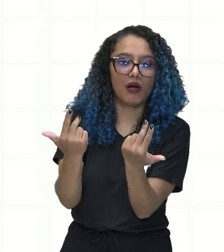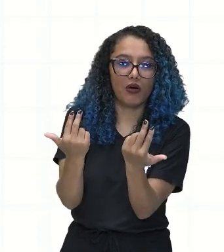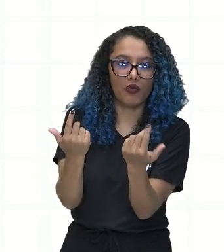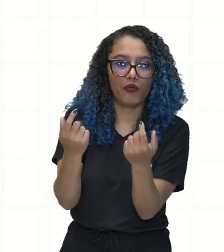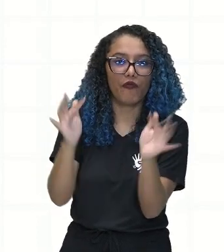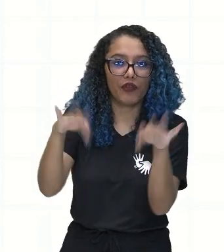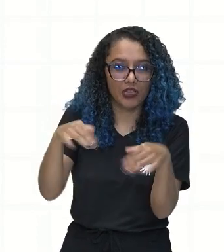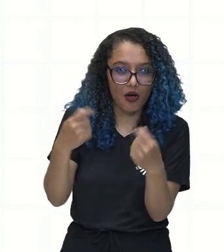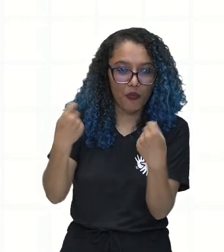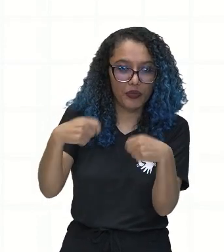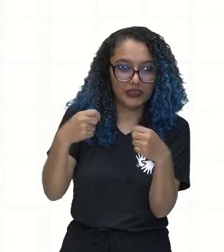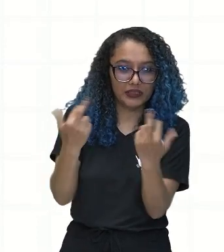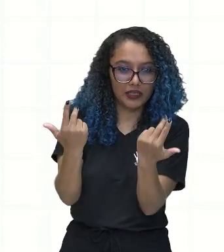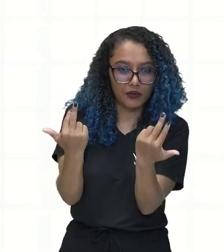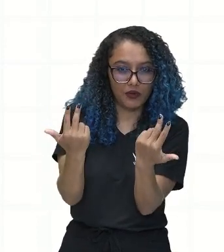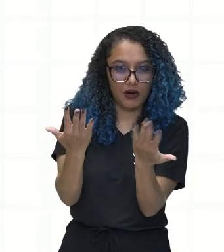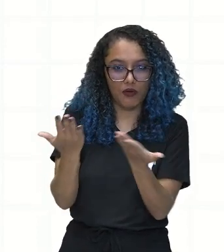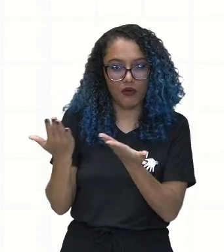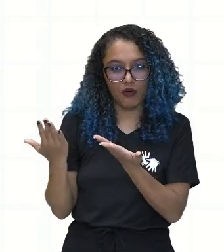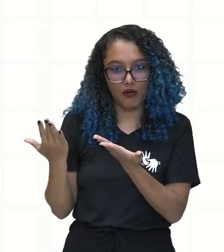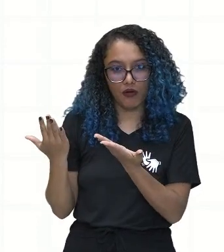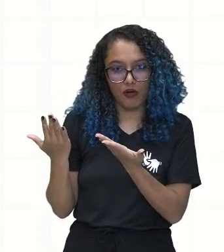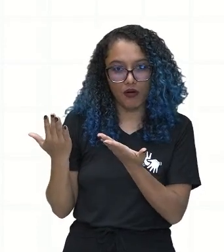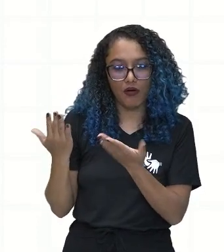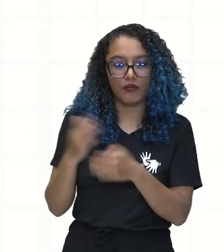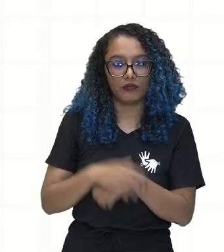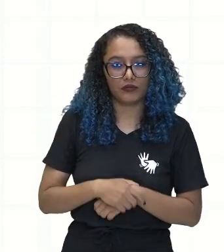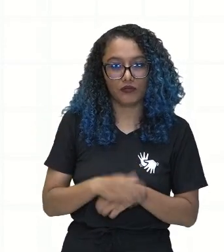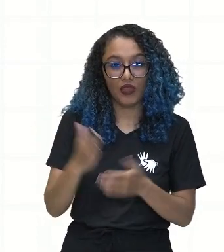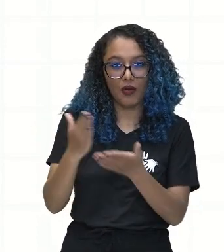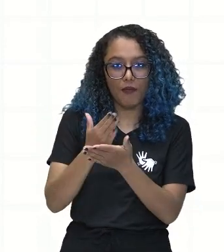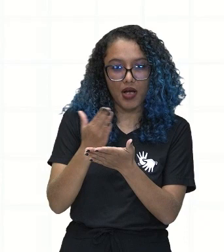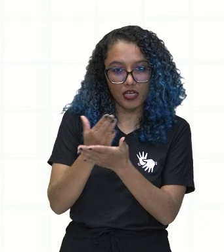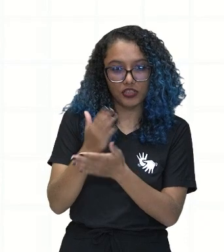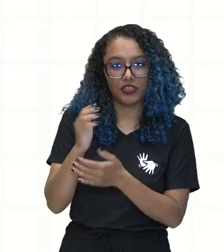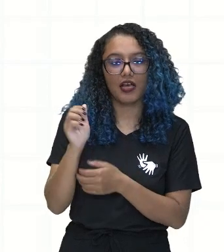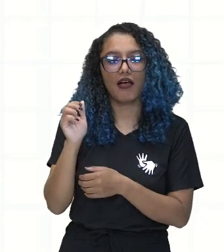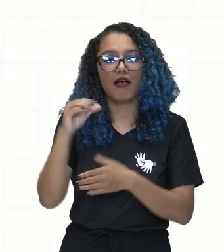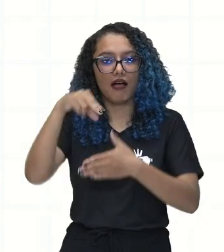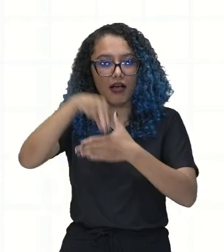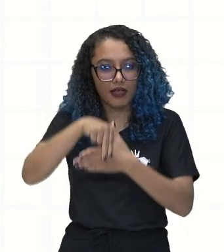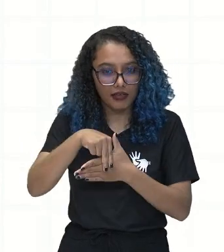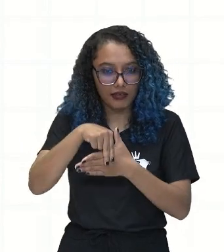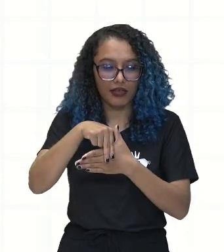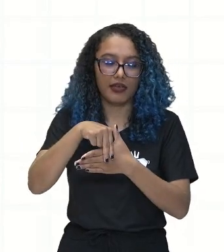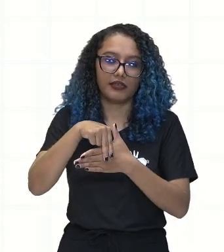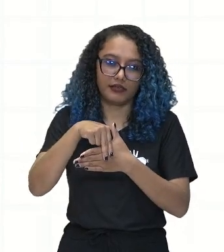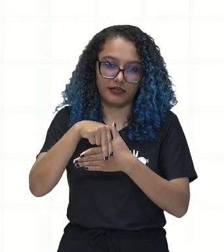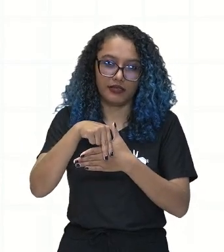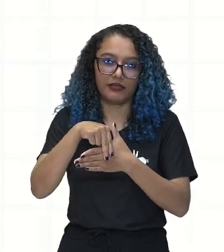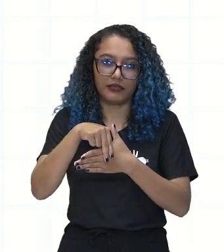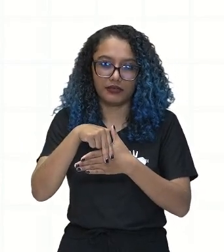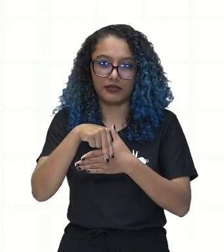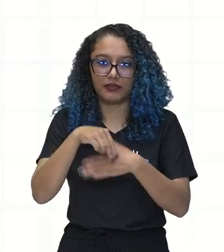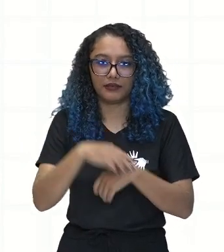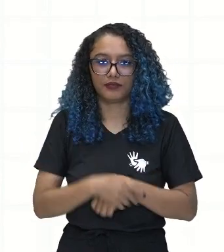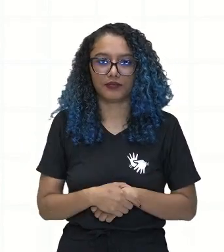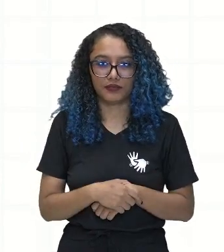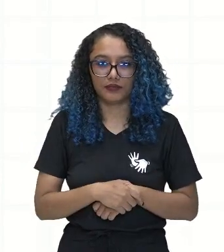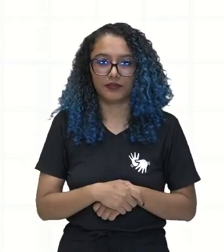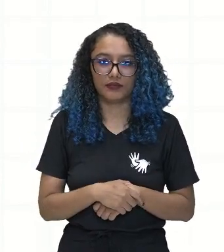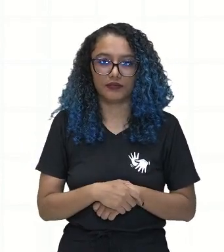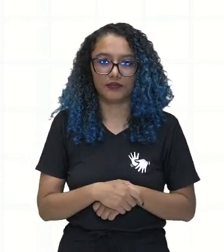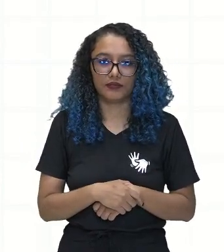páginas anexas. As explicações estão nas páginas